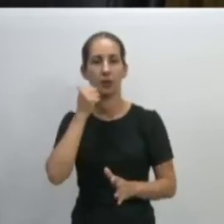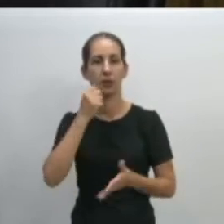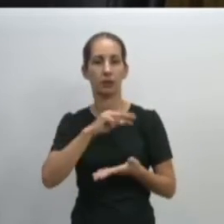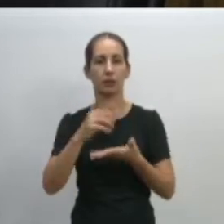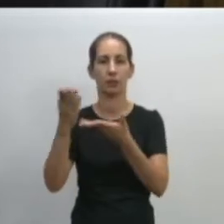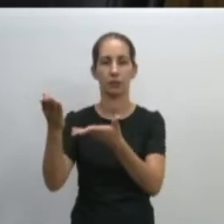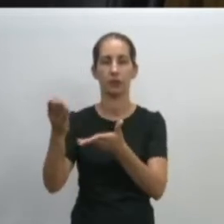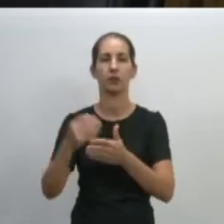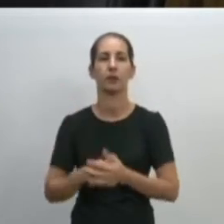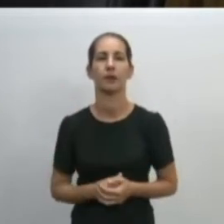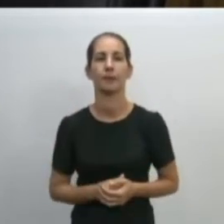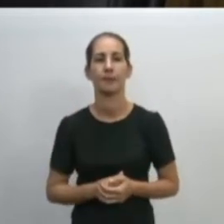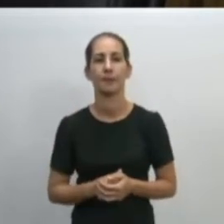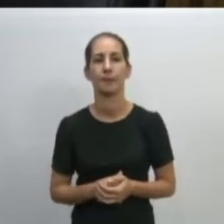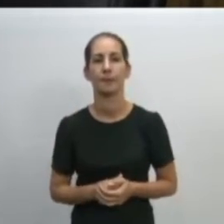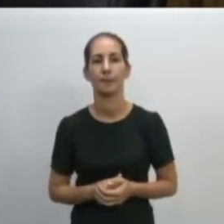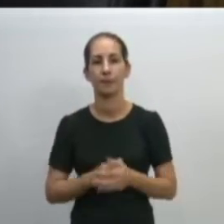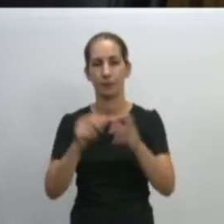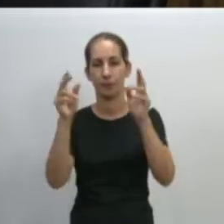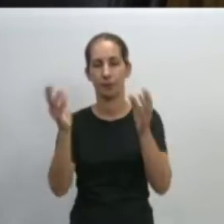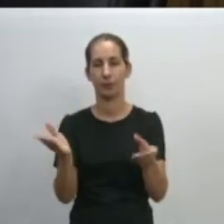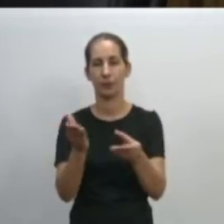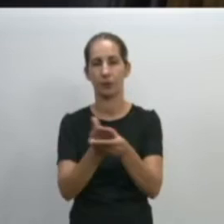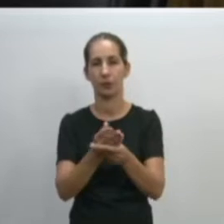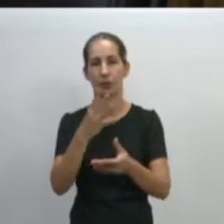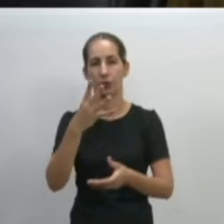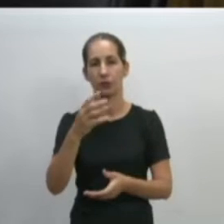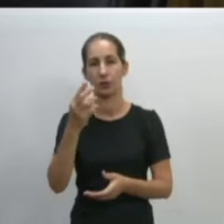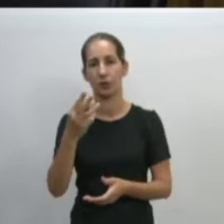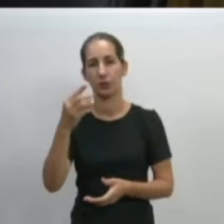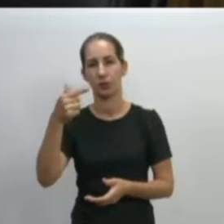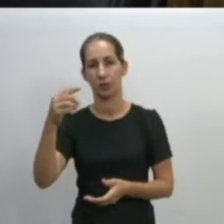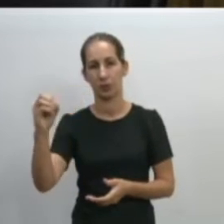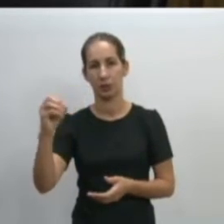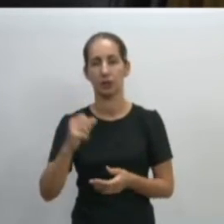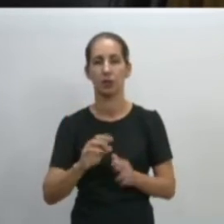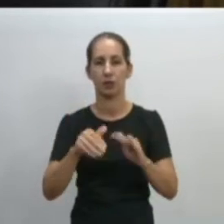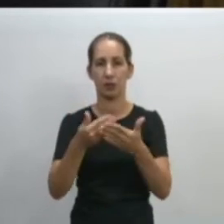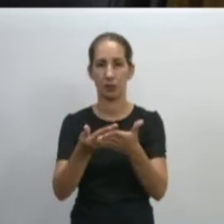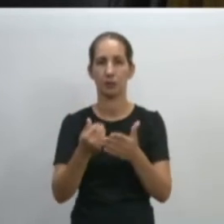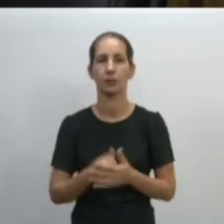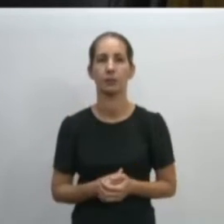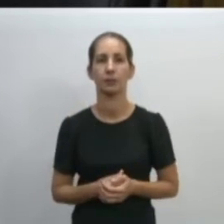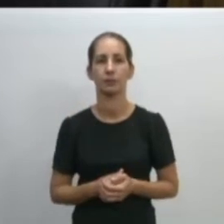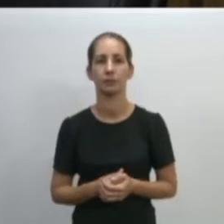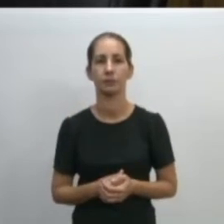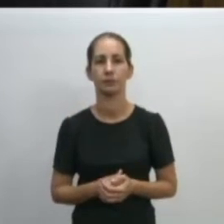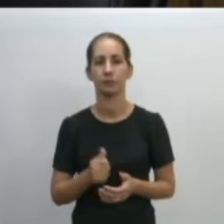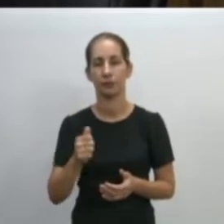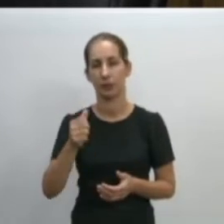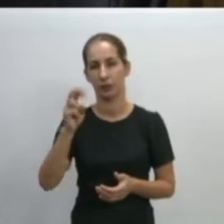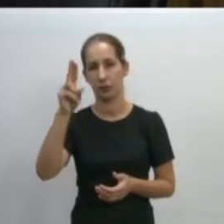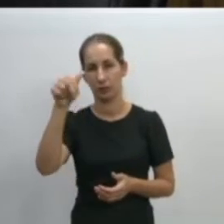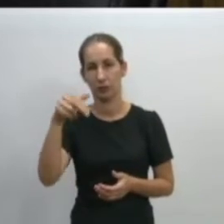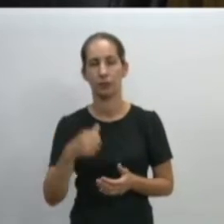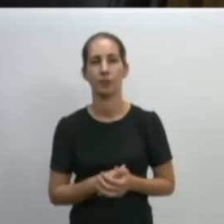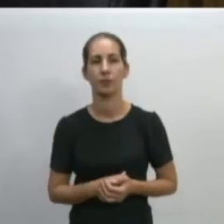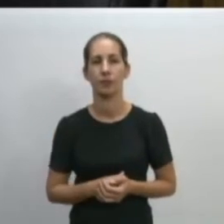outras providências. Processo 4370, requerimento vereador Anderson